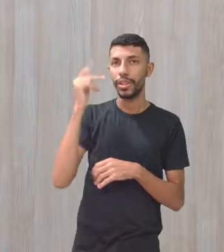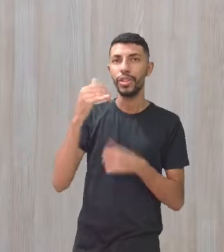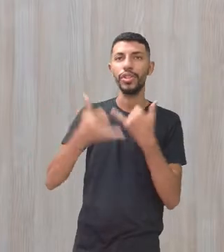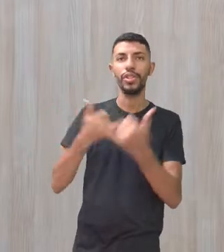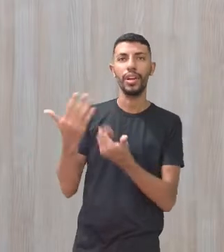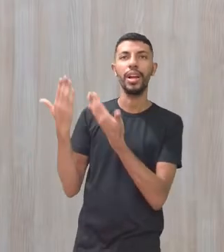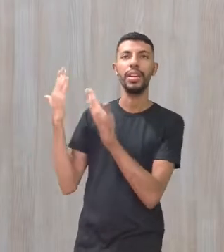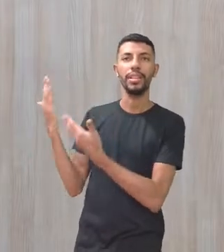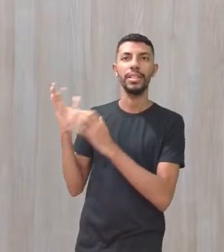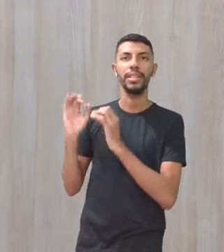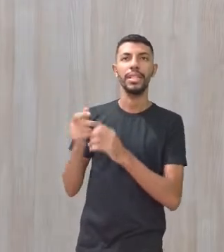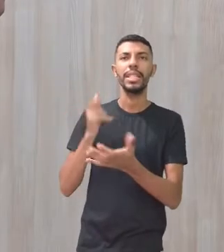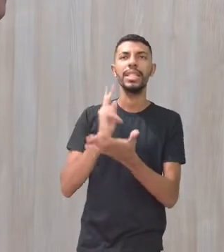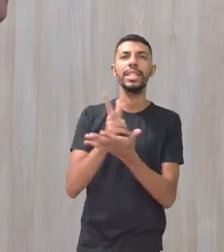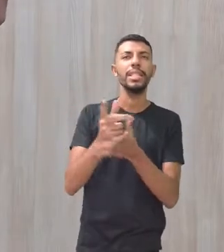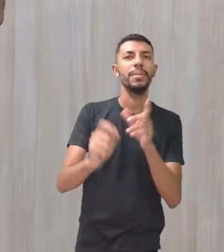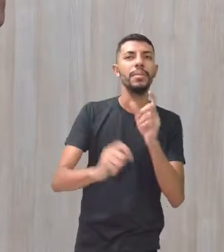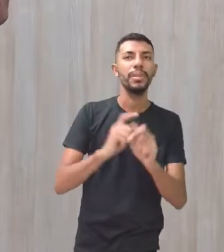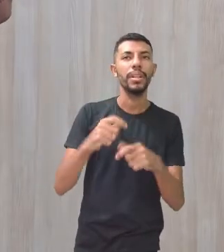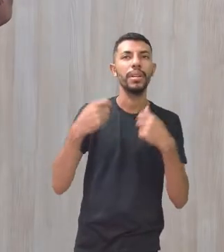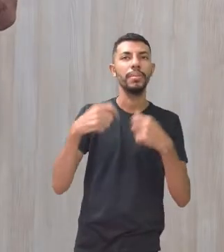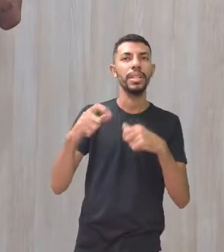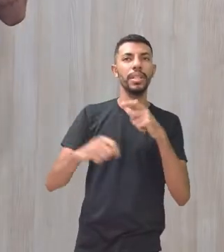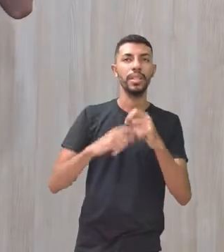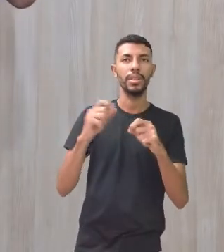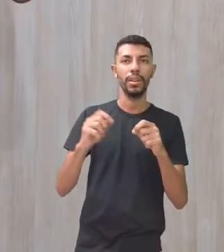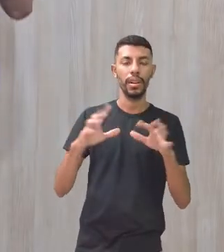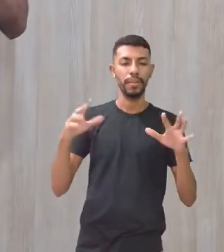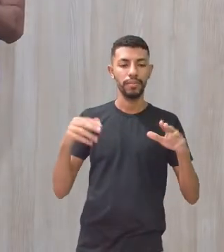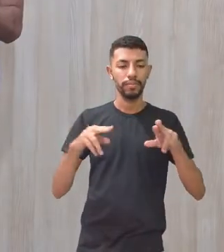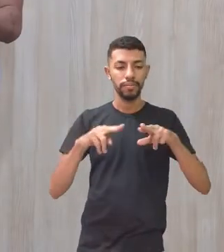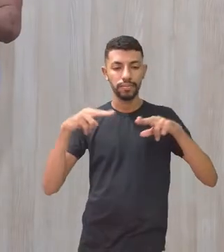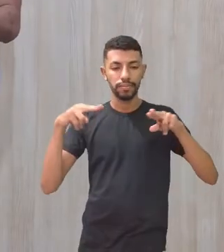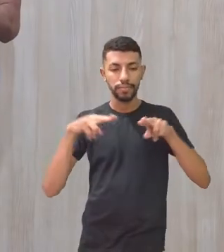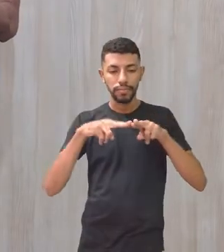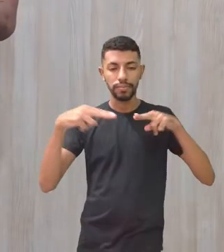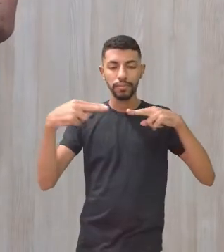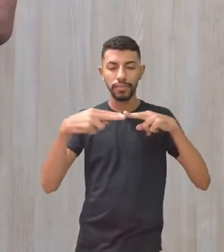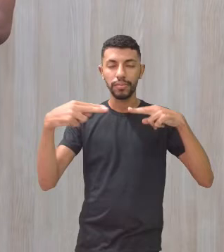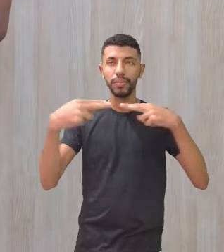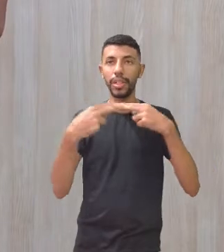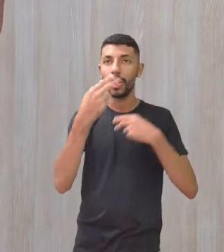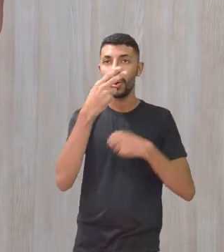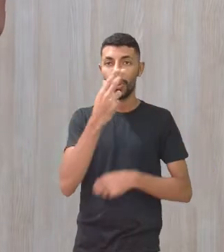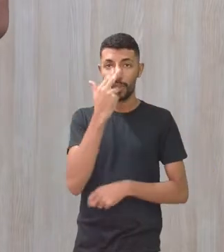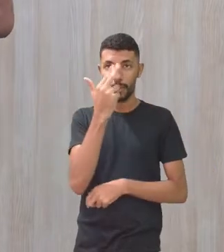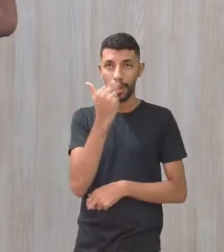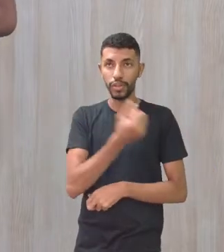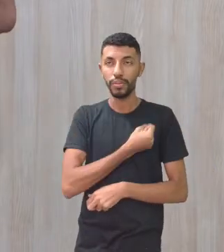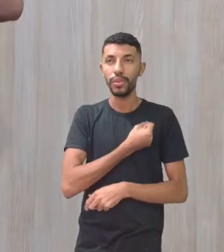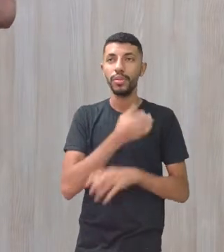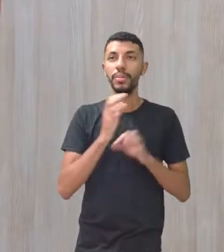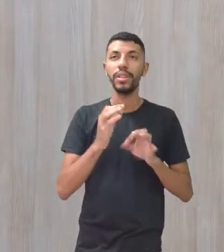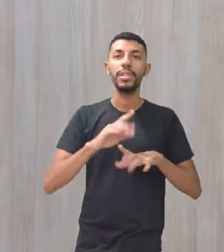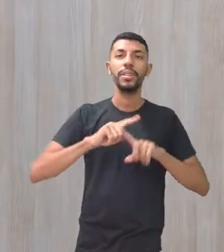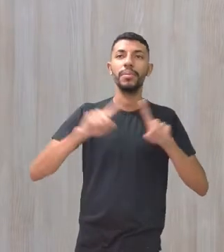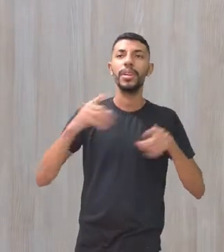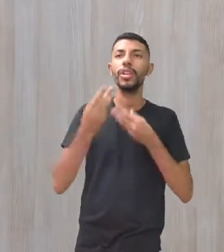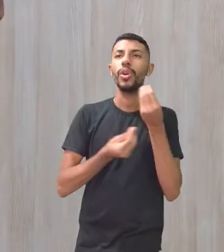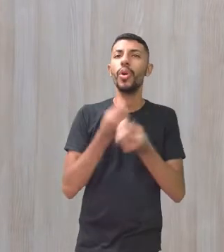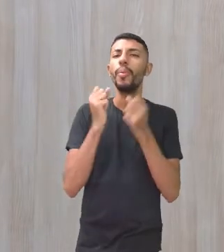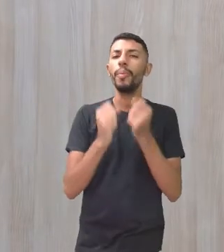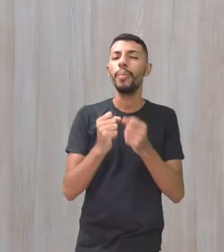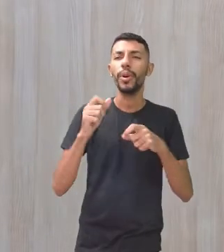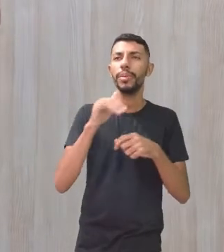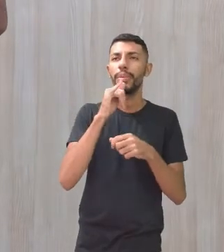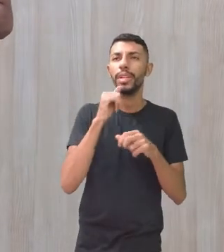né? Sempre você tem que ligar uma peça a outra que tenha o mesmo número. E aí, como é que nós podemos